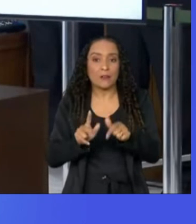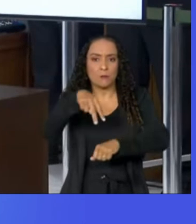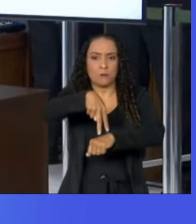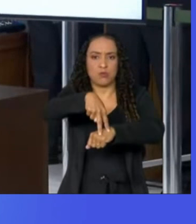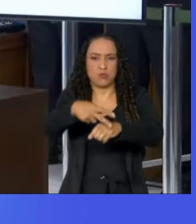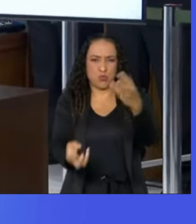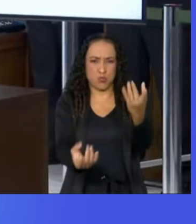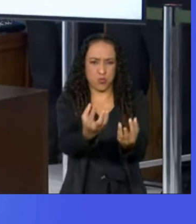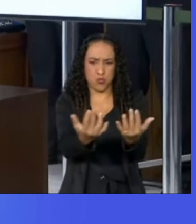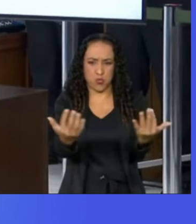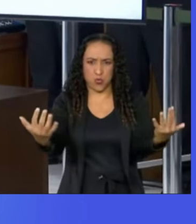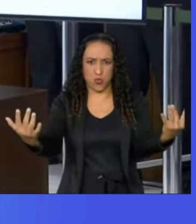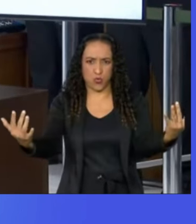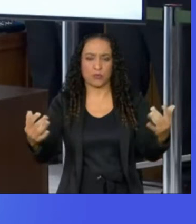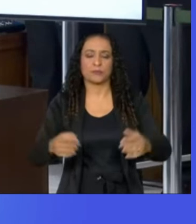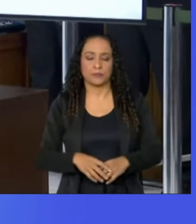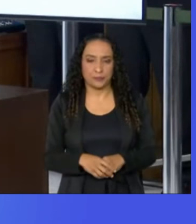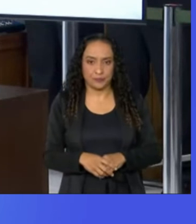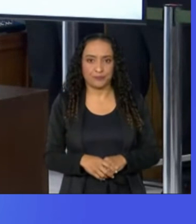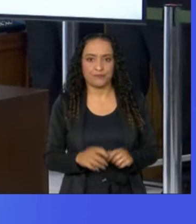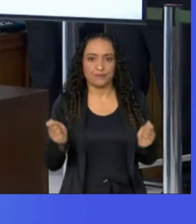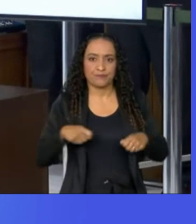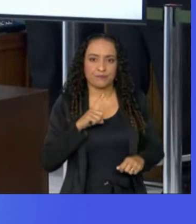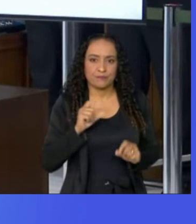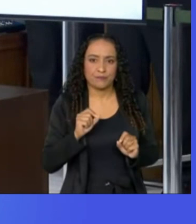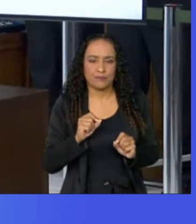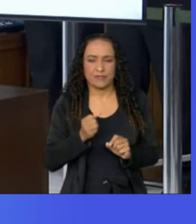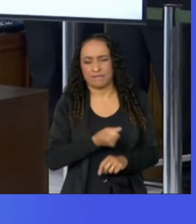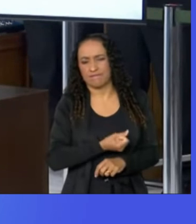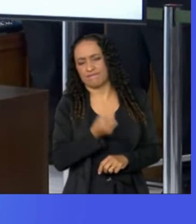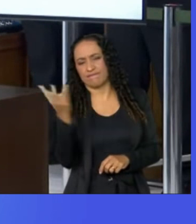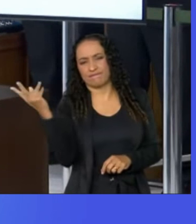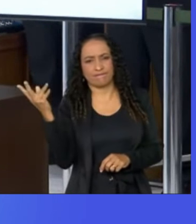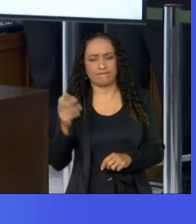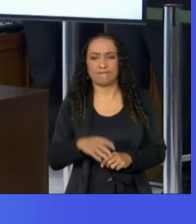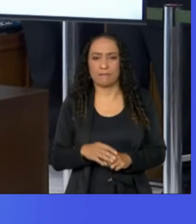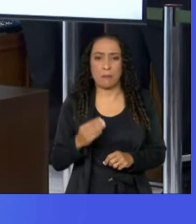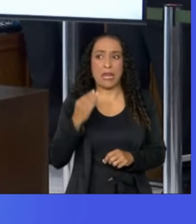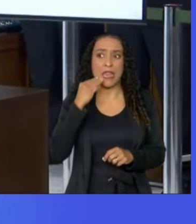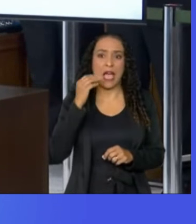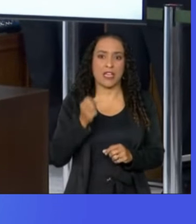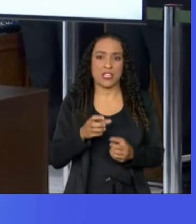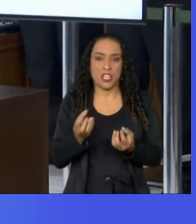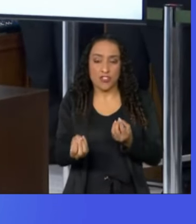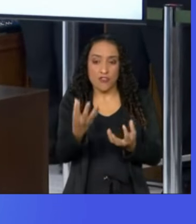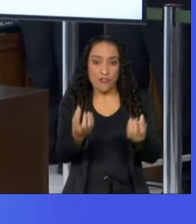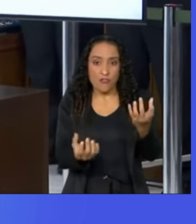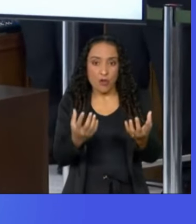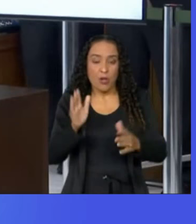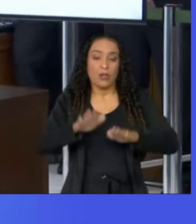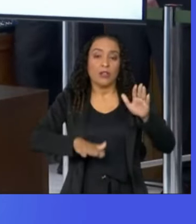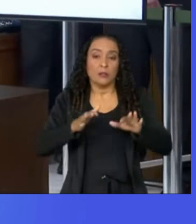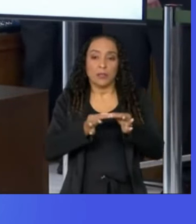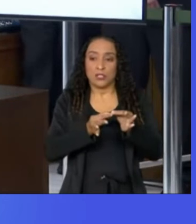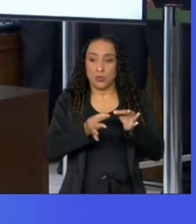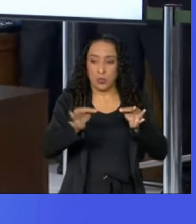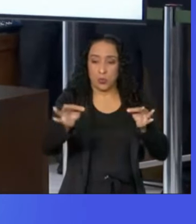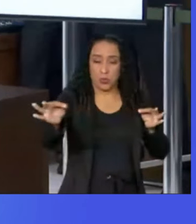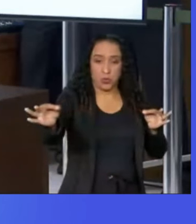incêndio uma frente de incêndio pode conter dezenas centenas até milhares de focos dependendo da extensão